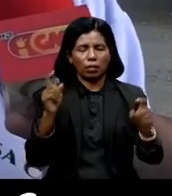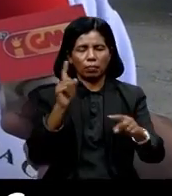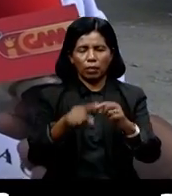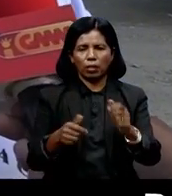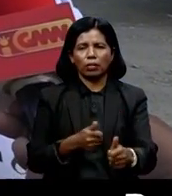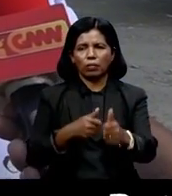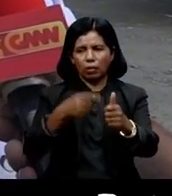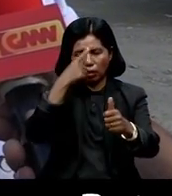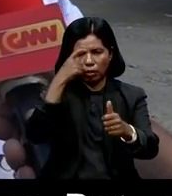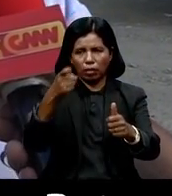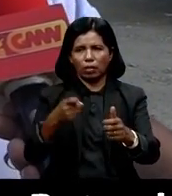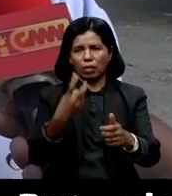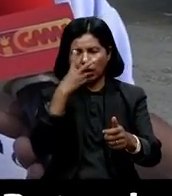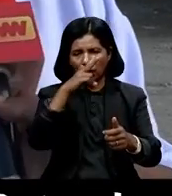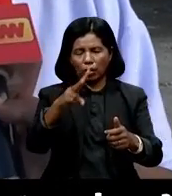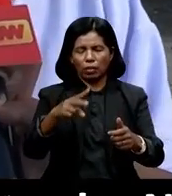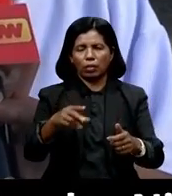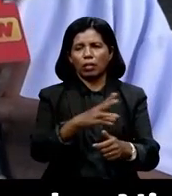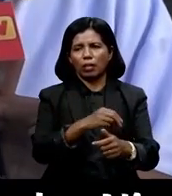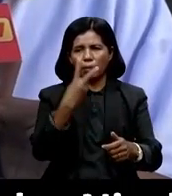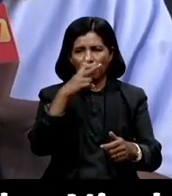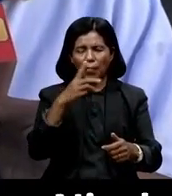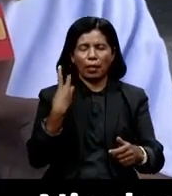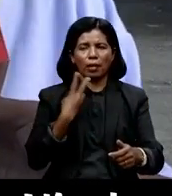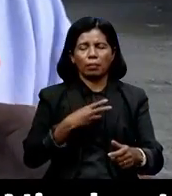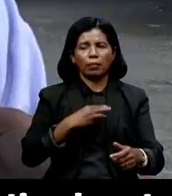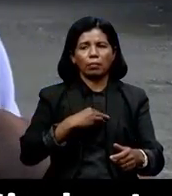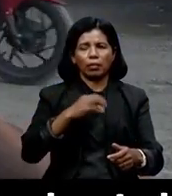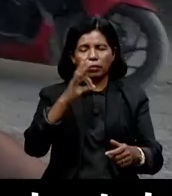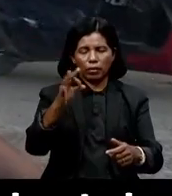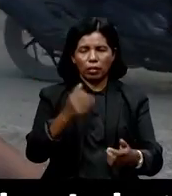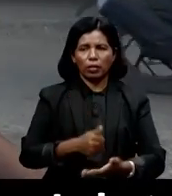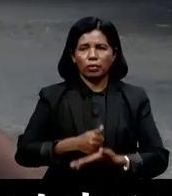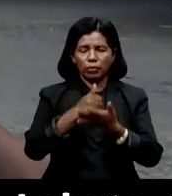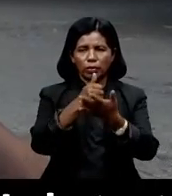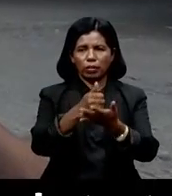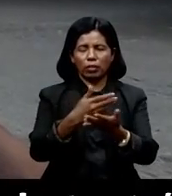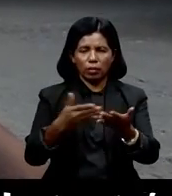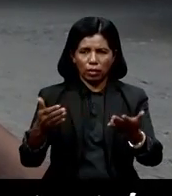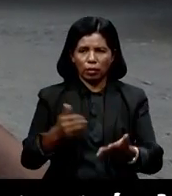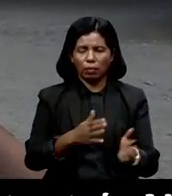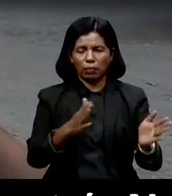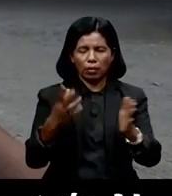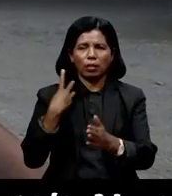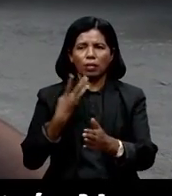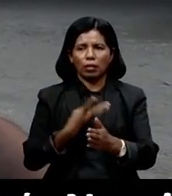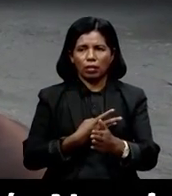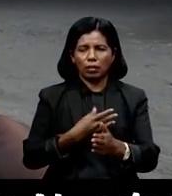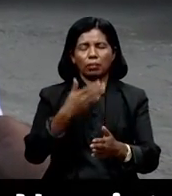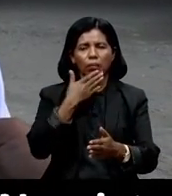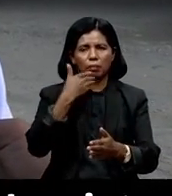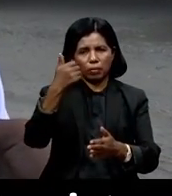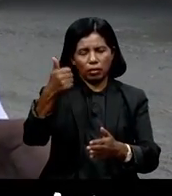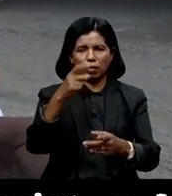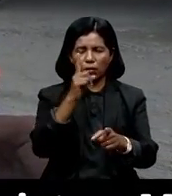também arei baseira na condição. A minha mano faz, a minha sente facilidade de nebe prepara ba a minha né capaz de